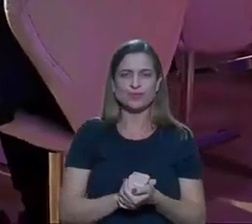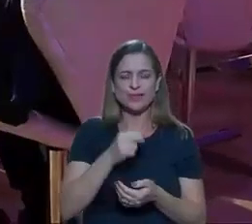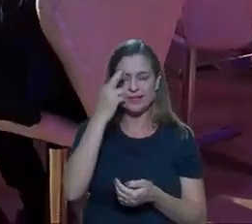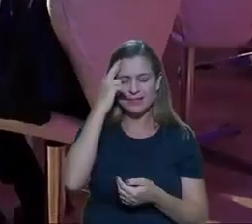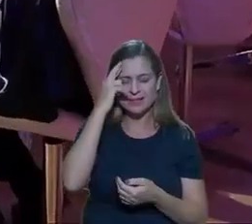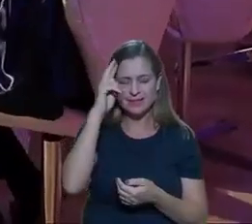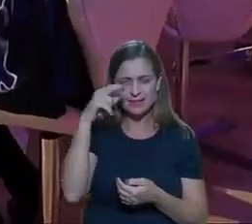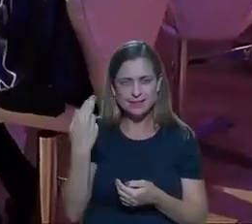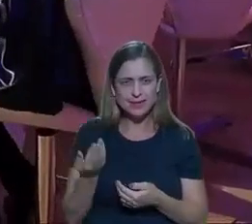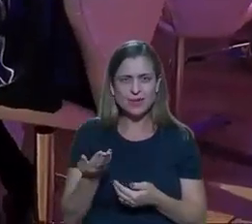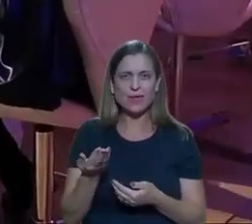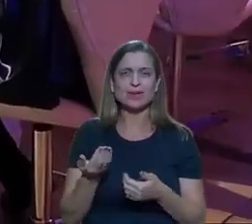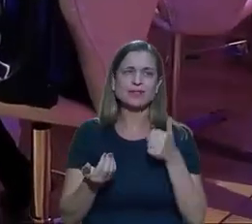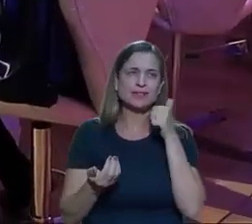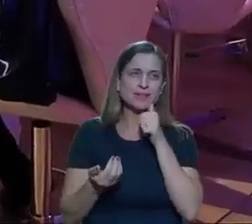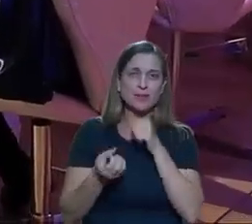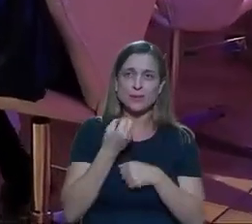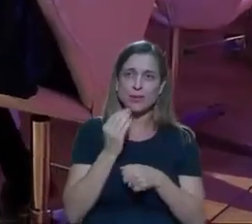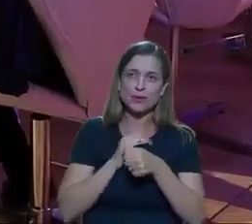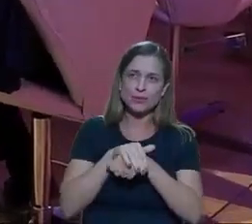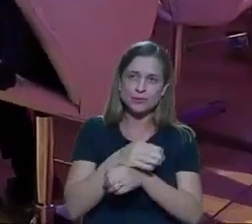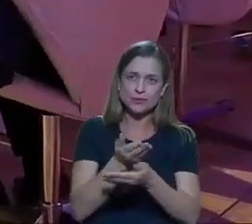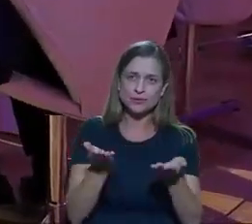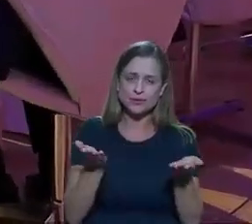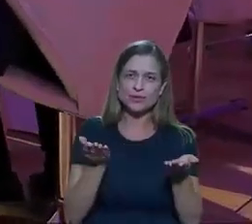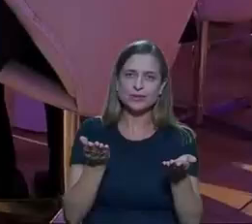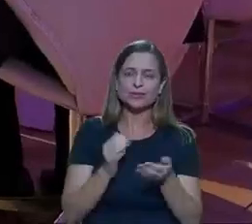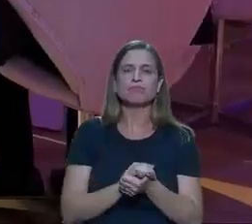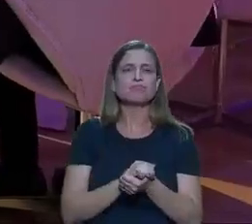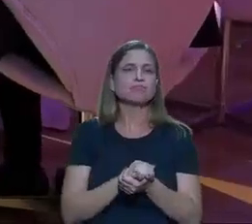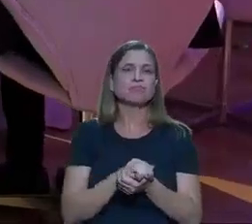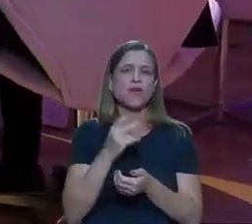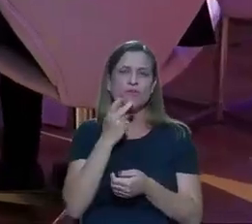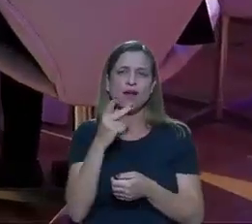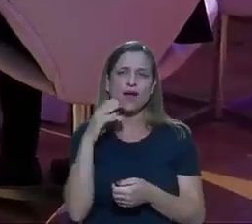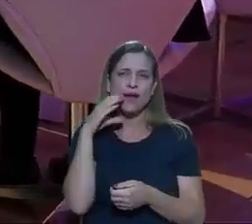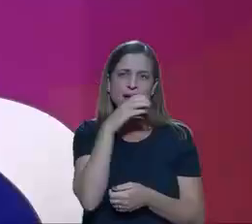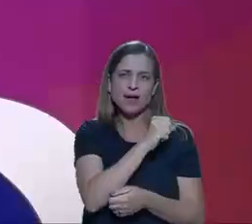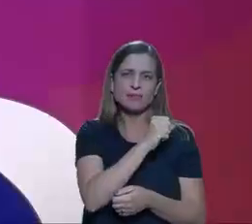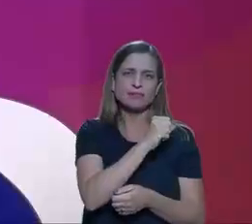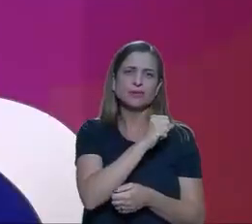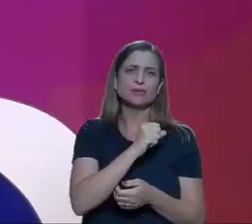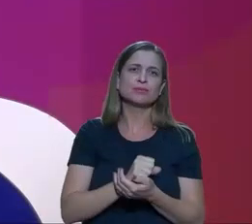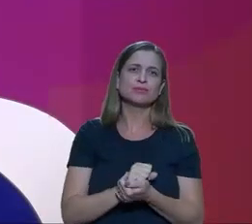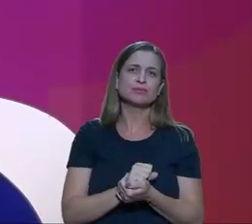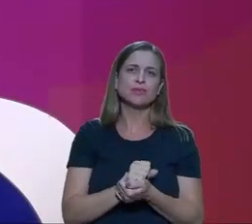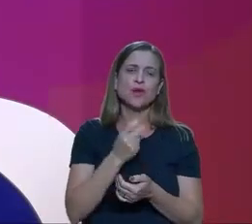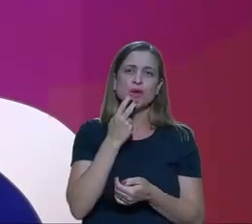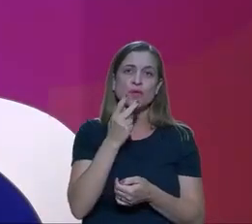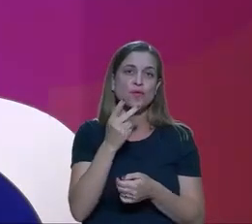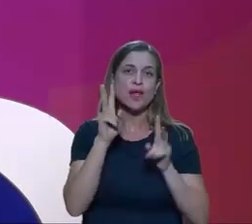Senhoras e senhores, boa noite. Serei breve. Falarei sobre